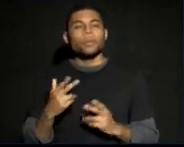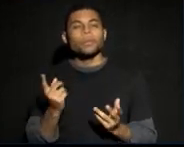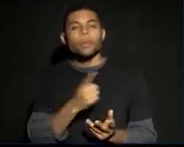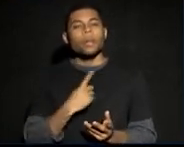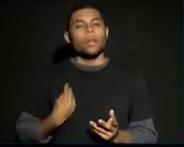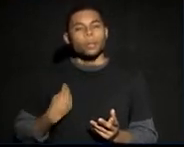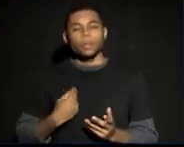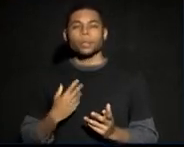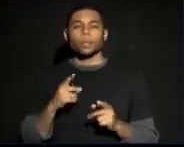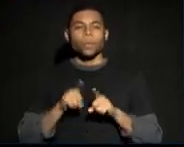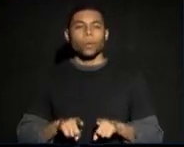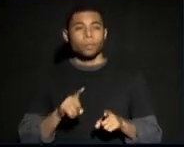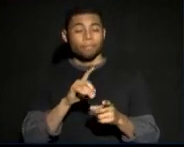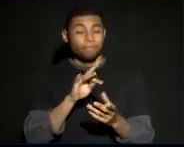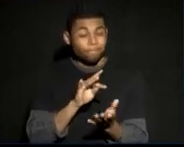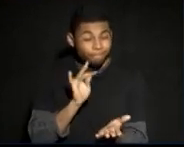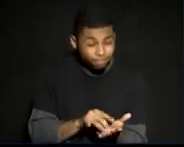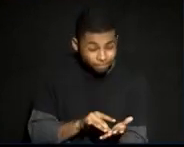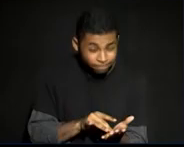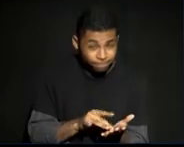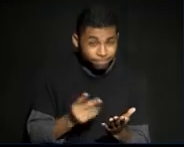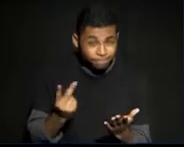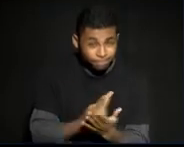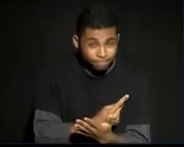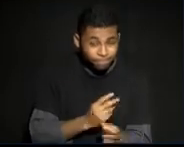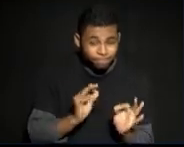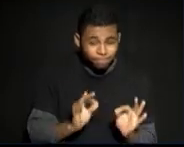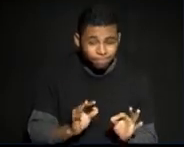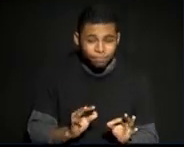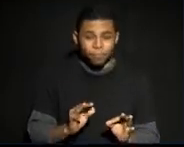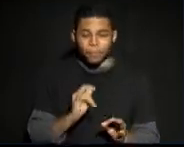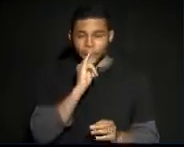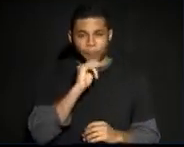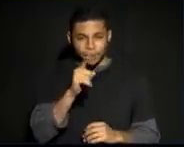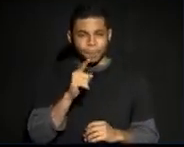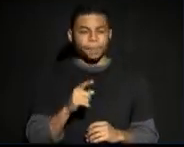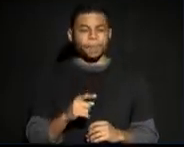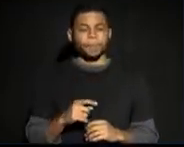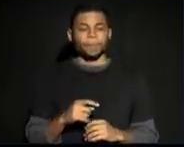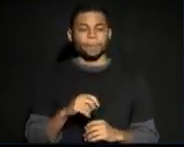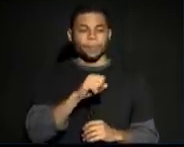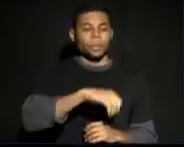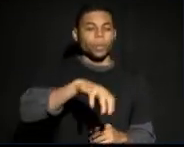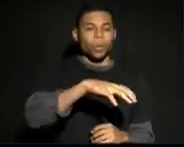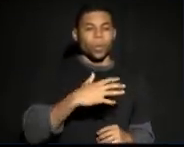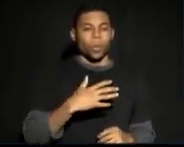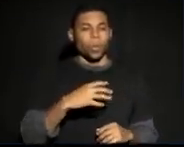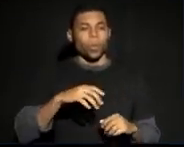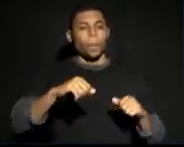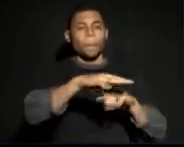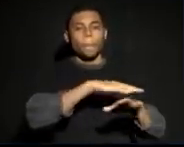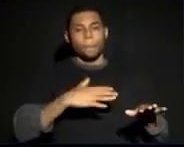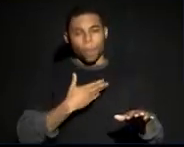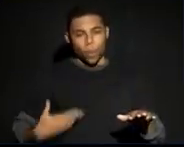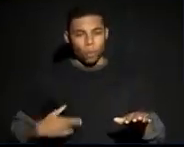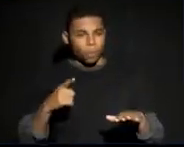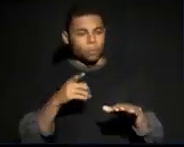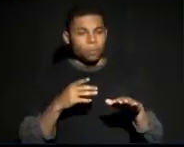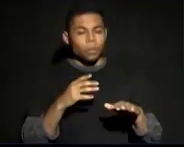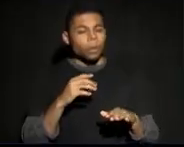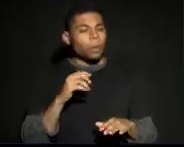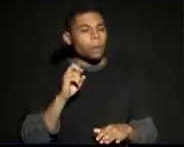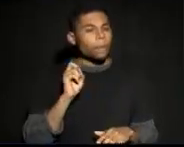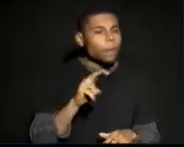existe uma distância de realidade né da que você quando entra lá no setor público e e